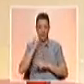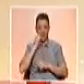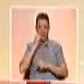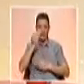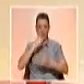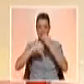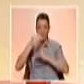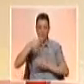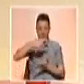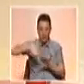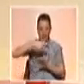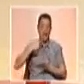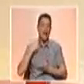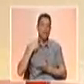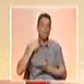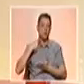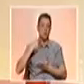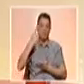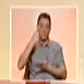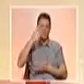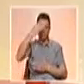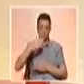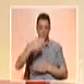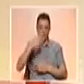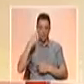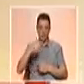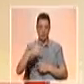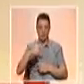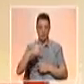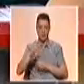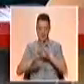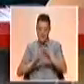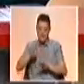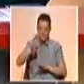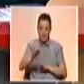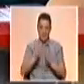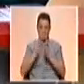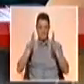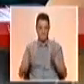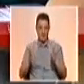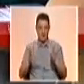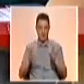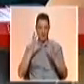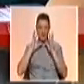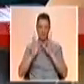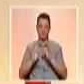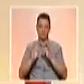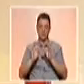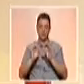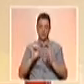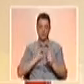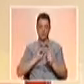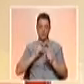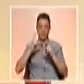comer hambúrgueres mais do que uma vez por semana teve uma pegada enorme. Teve logo, pois, exatamente. Disparou. E então